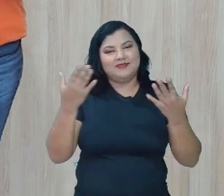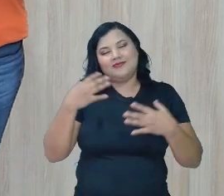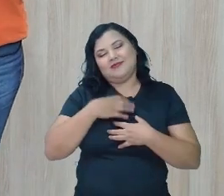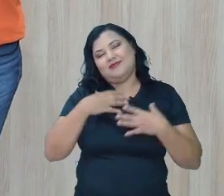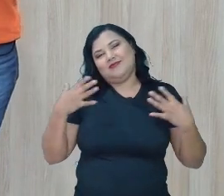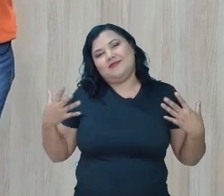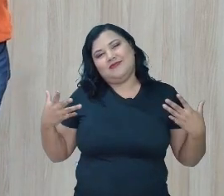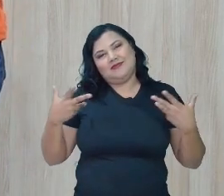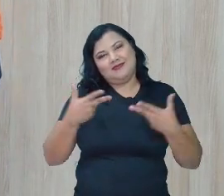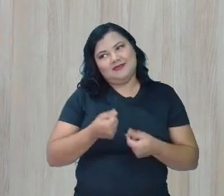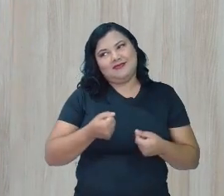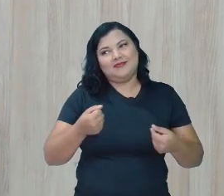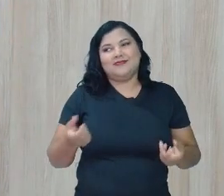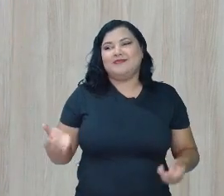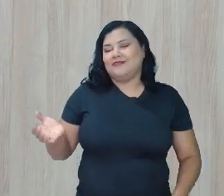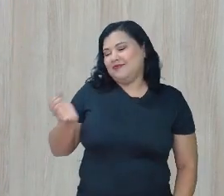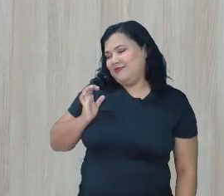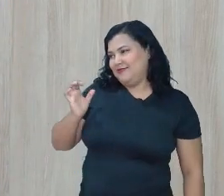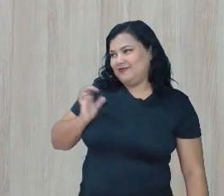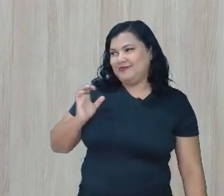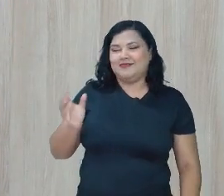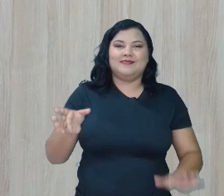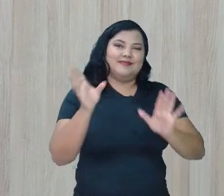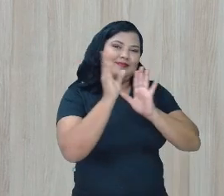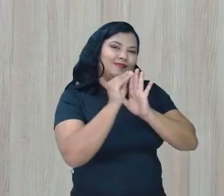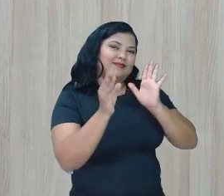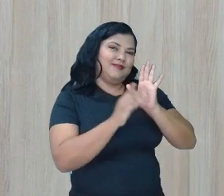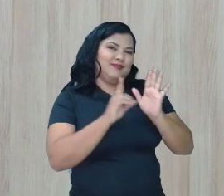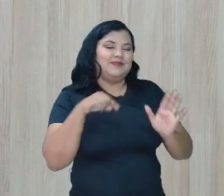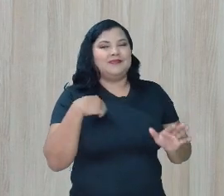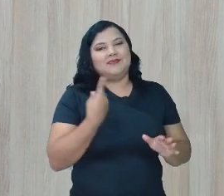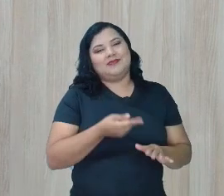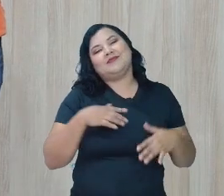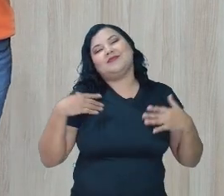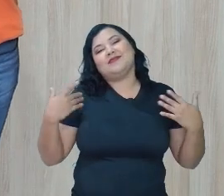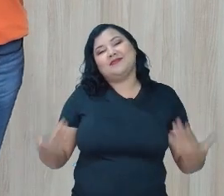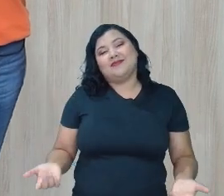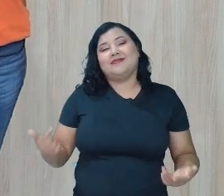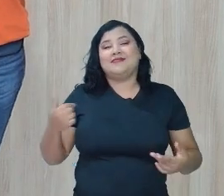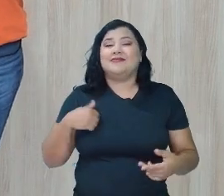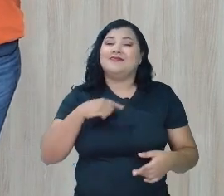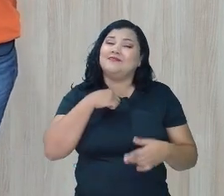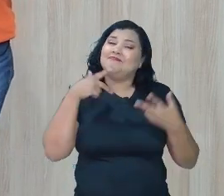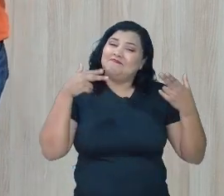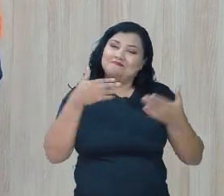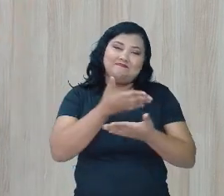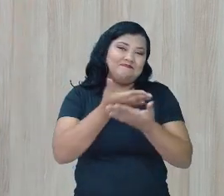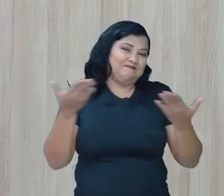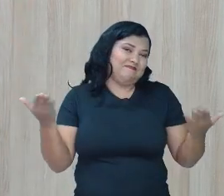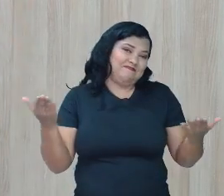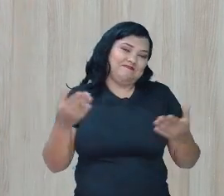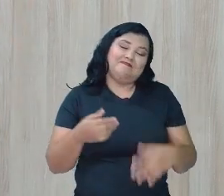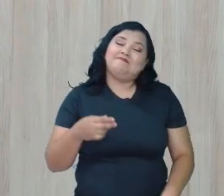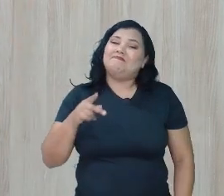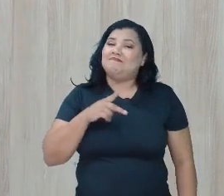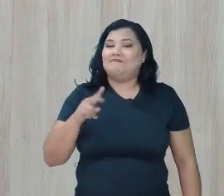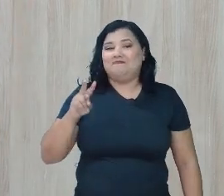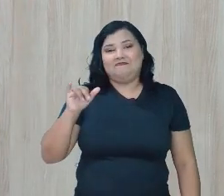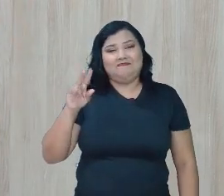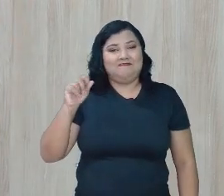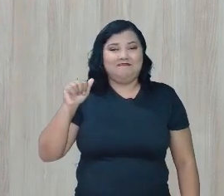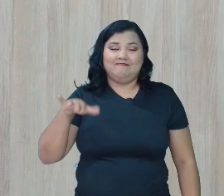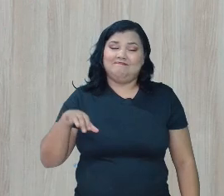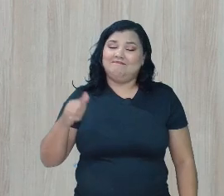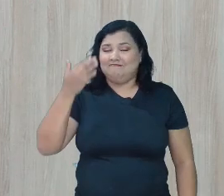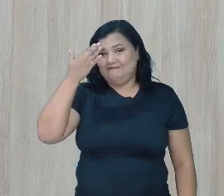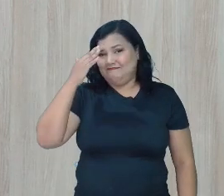e ainda enriquece todo esse conteúdo. Então, pessoal, eu também sou igual a vocês. E a professora Viviane, não tenho